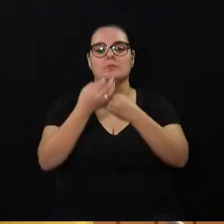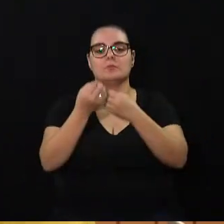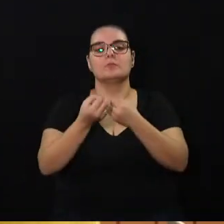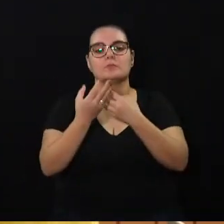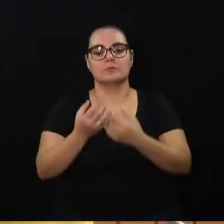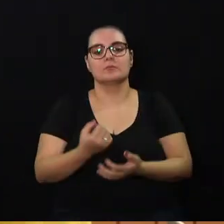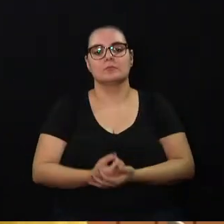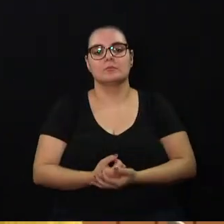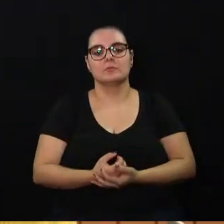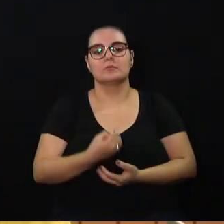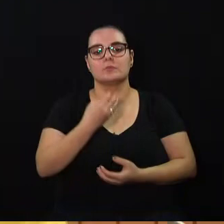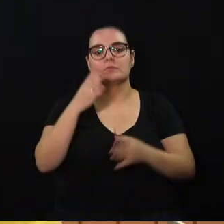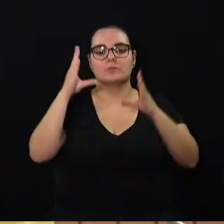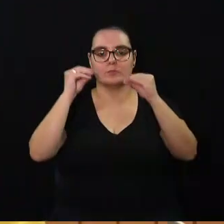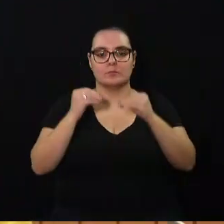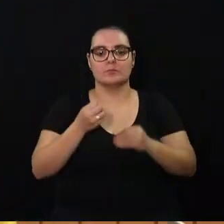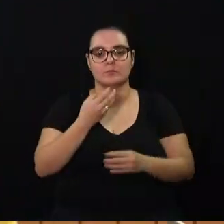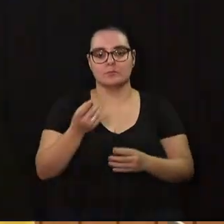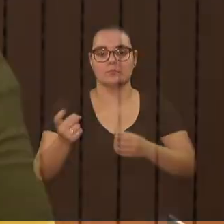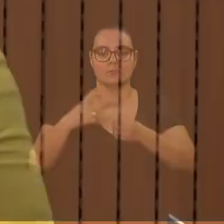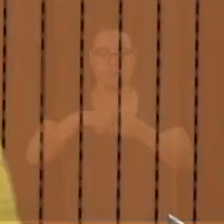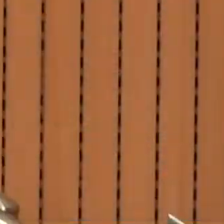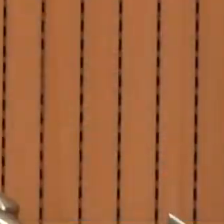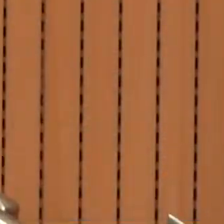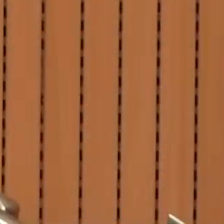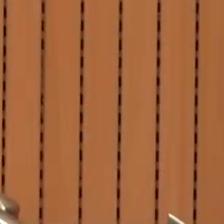natureza boa noite um bom retorno